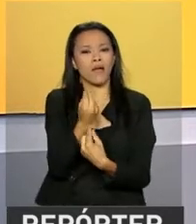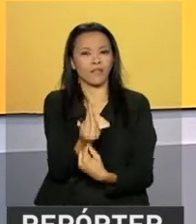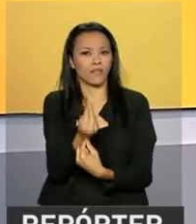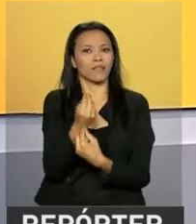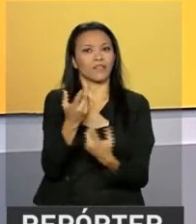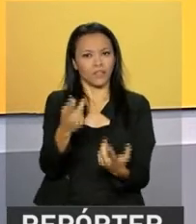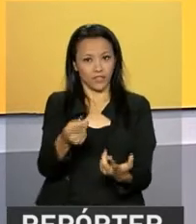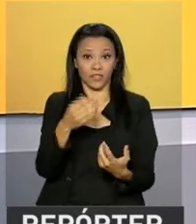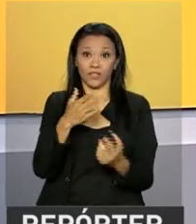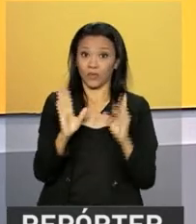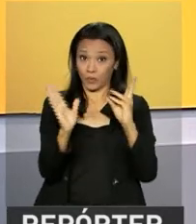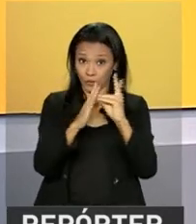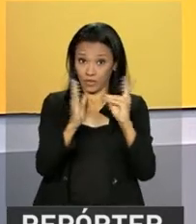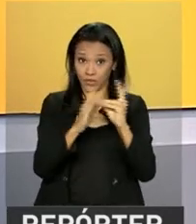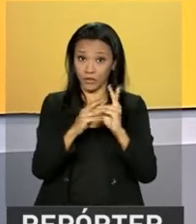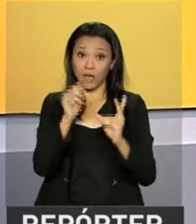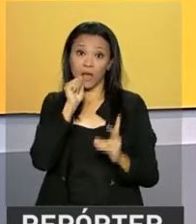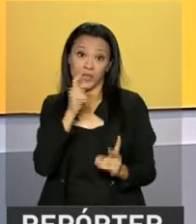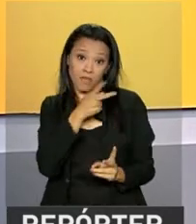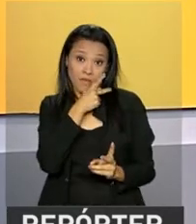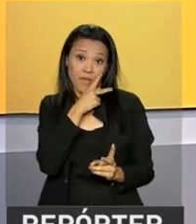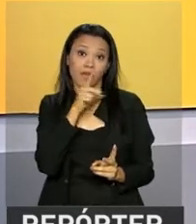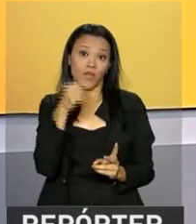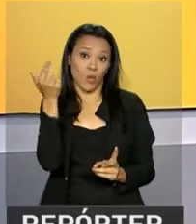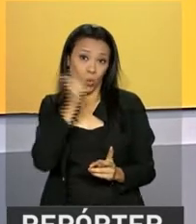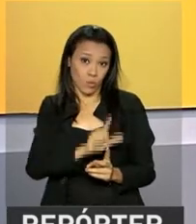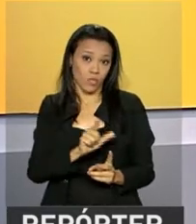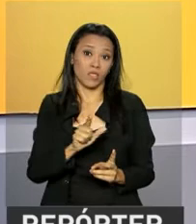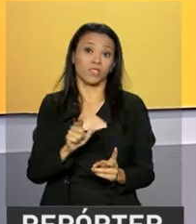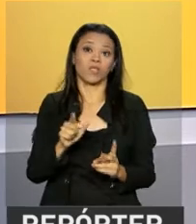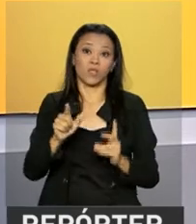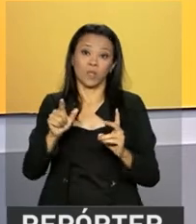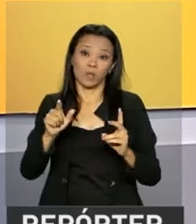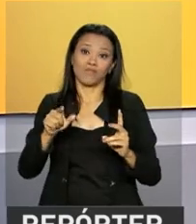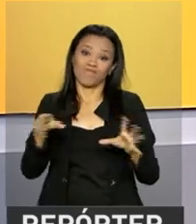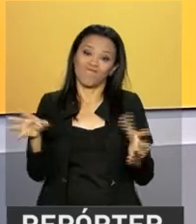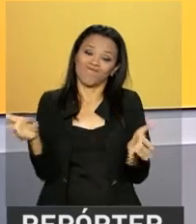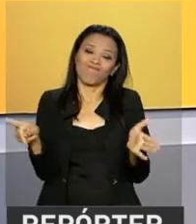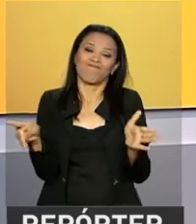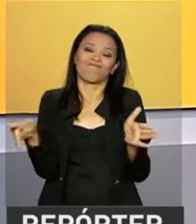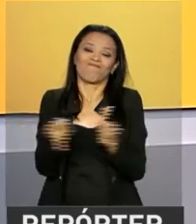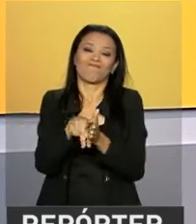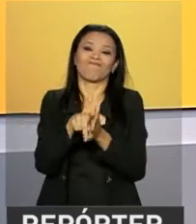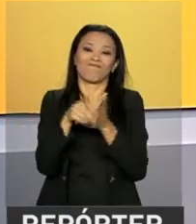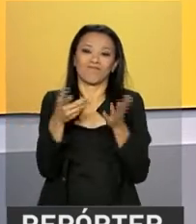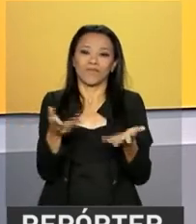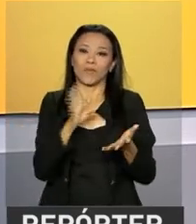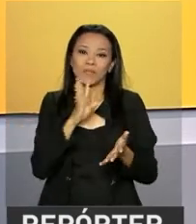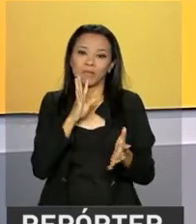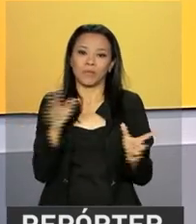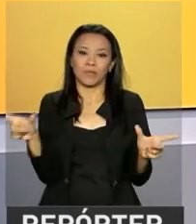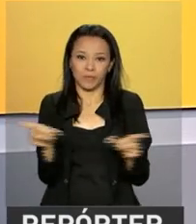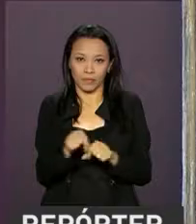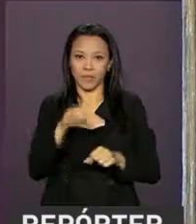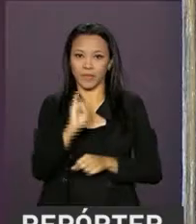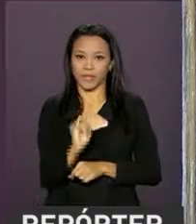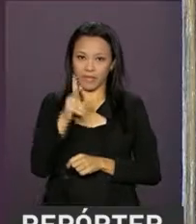amapá que tiveram o a revalidação do título de bem leal feita pelo iphan